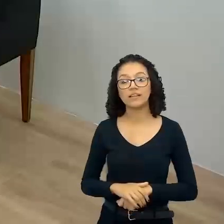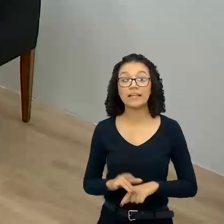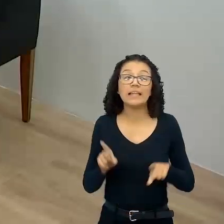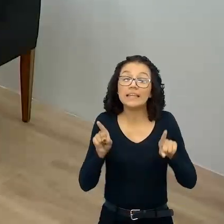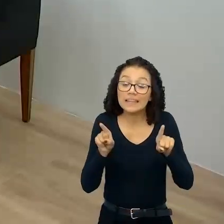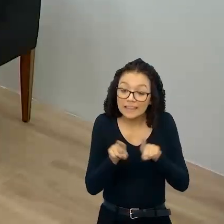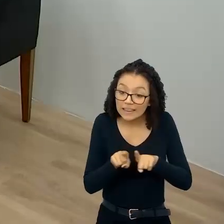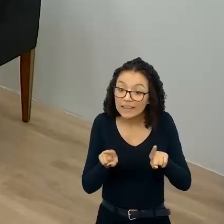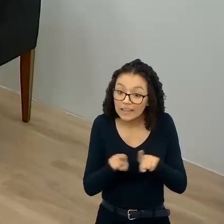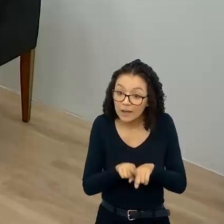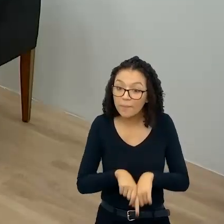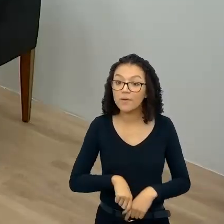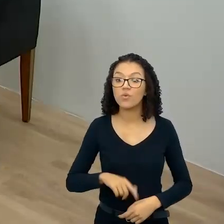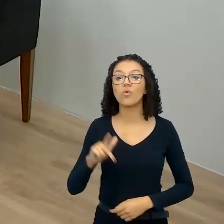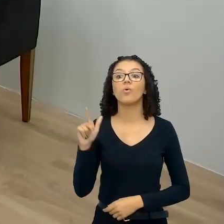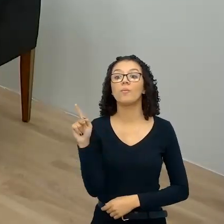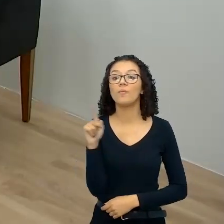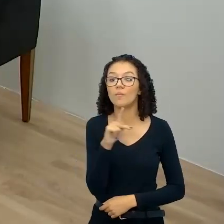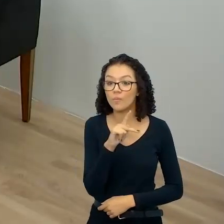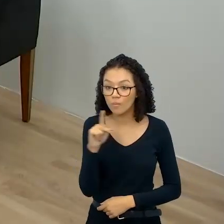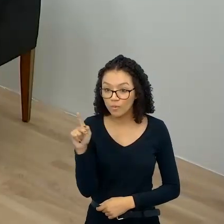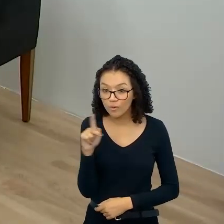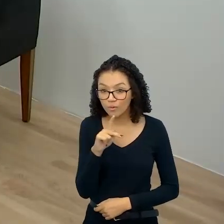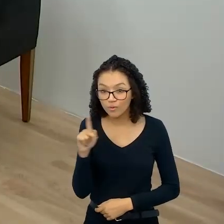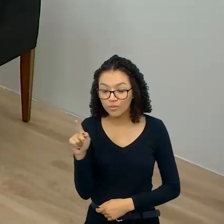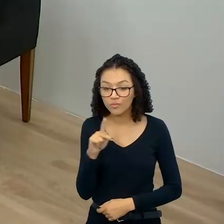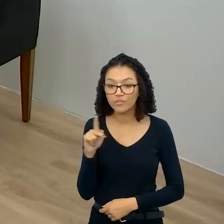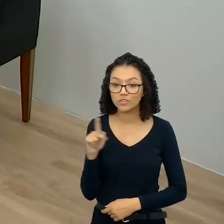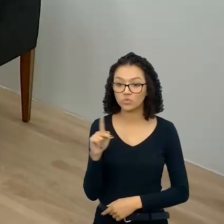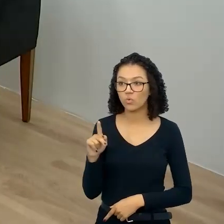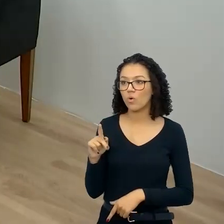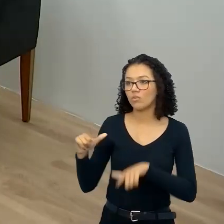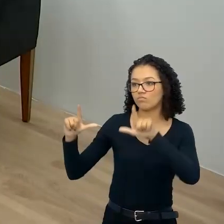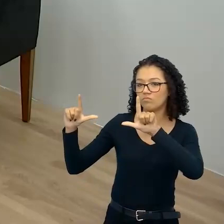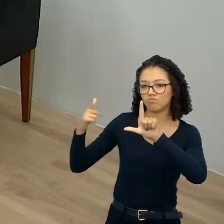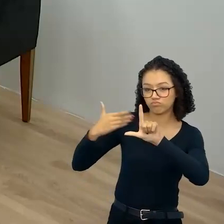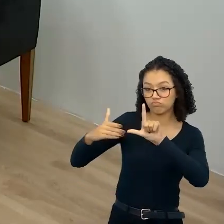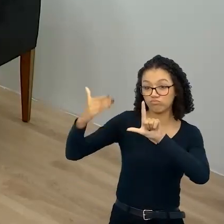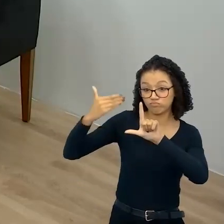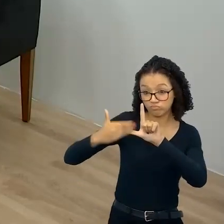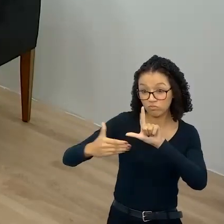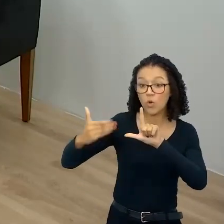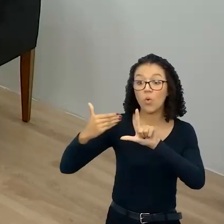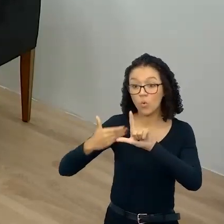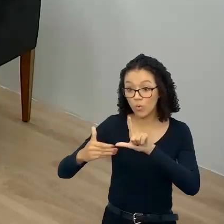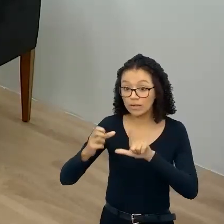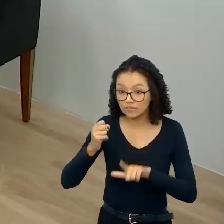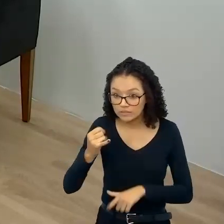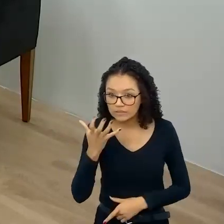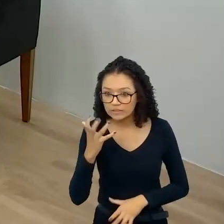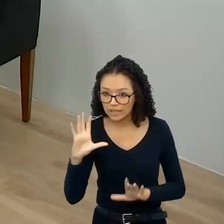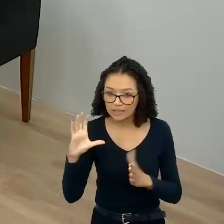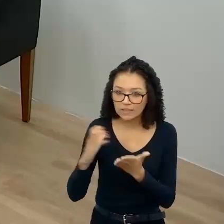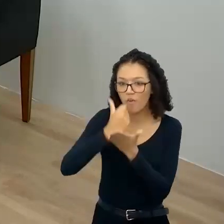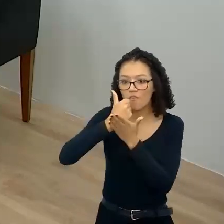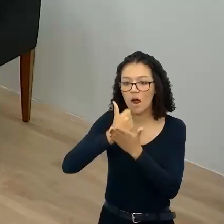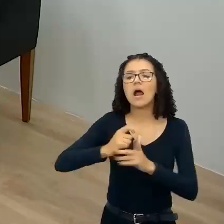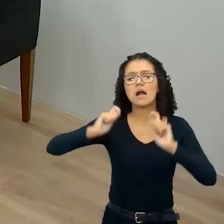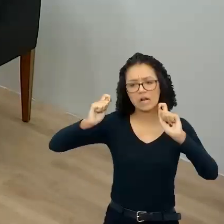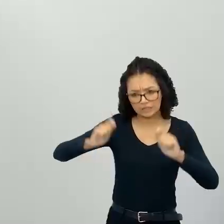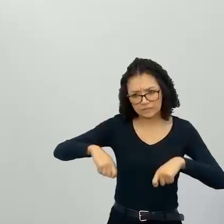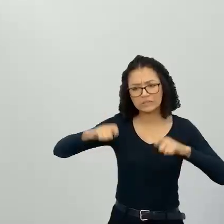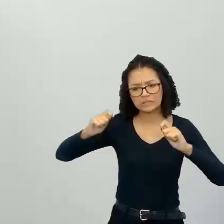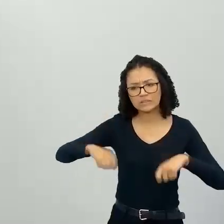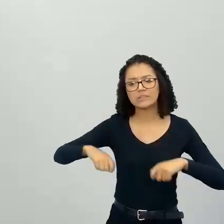os professores tenham curiosidade, né, de retomar esse slide no repositório, tem aqui algumas recomendações